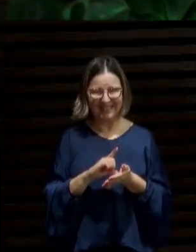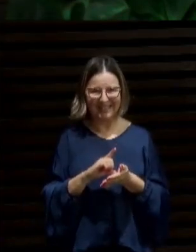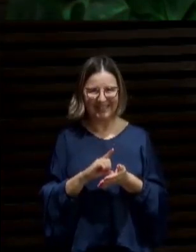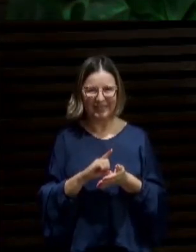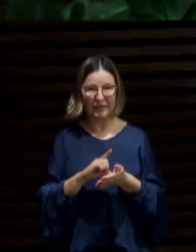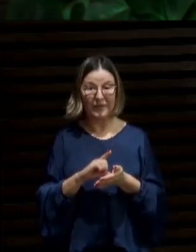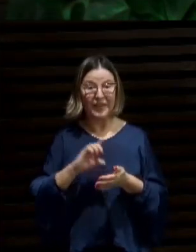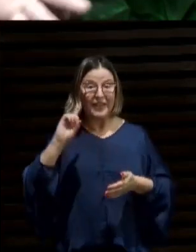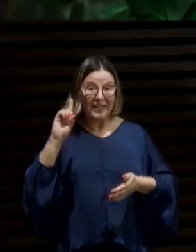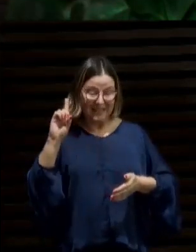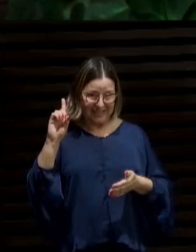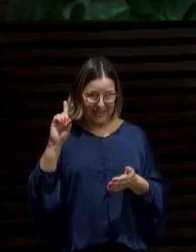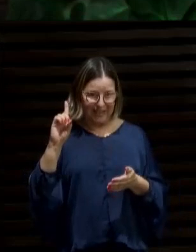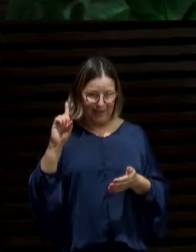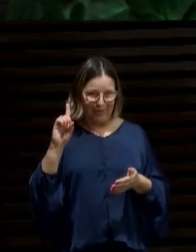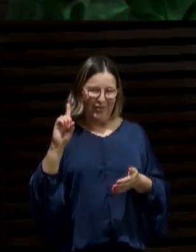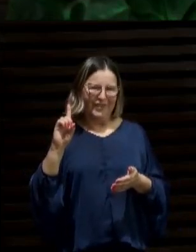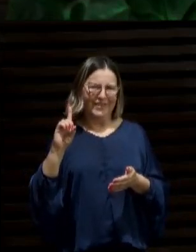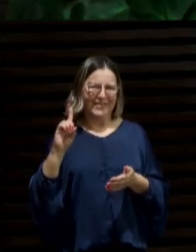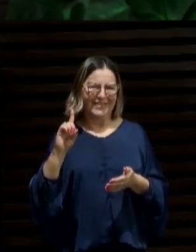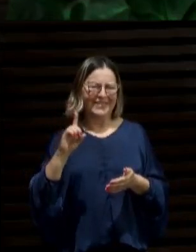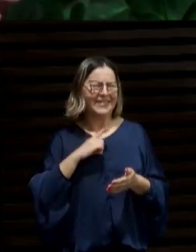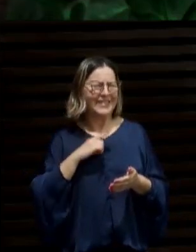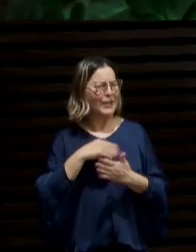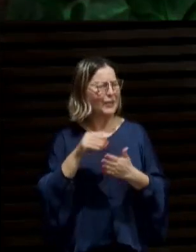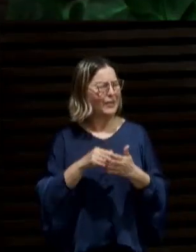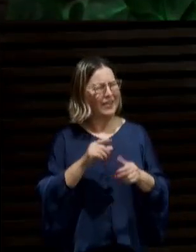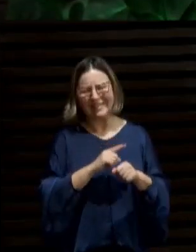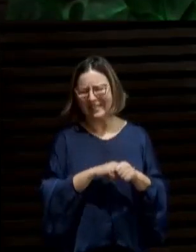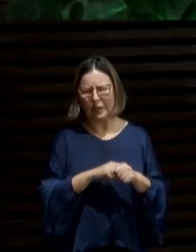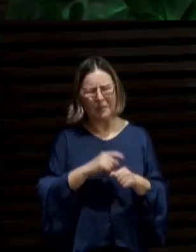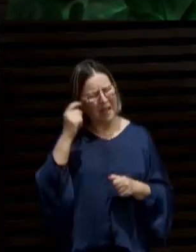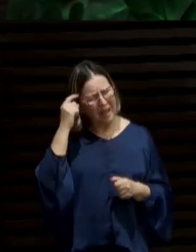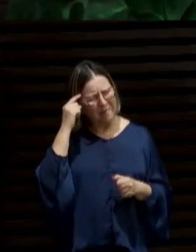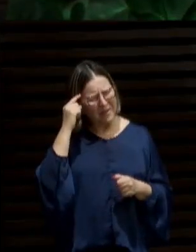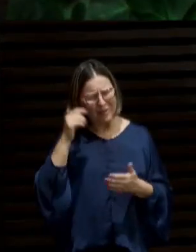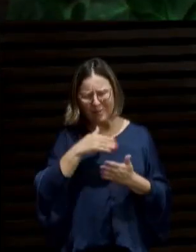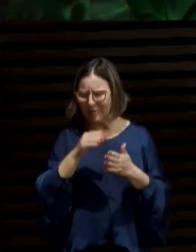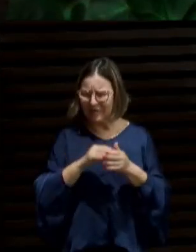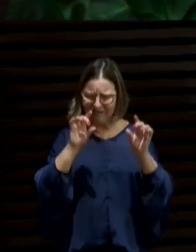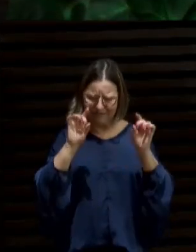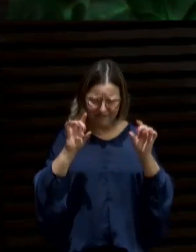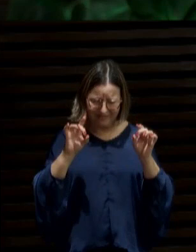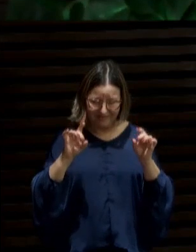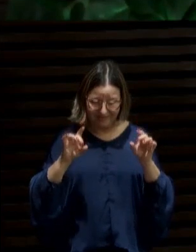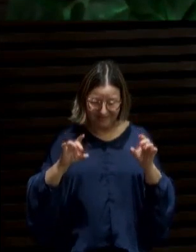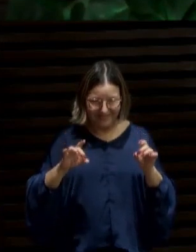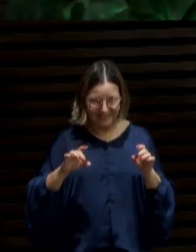ele tinha todo o tempo que não era tempo, e ele pensou tudo detalhadamente a ponto